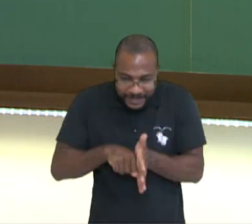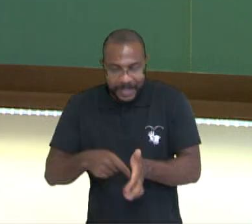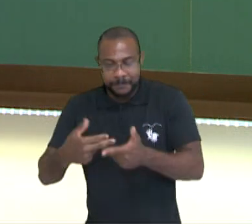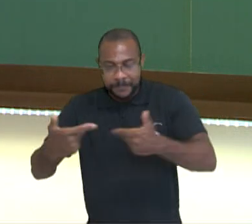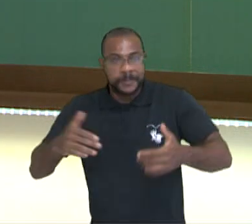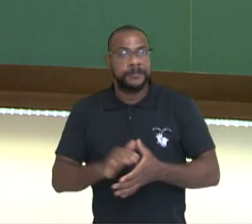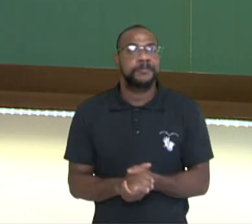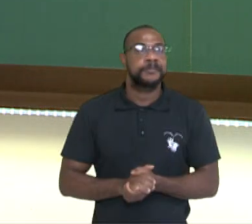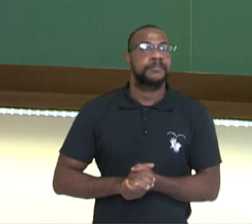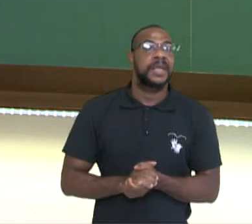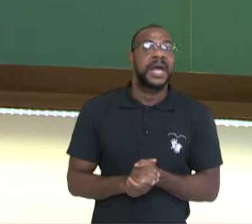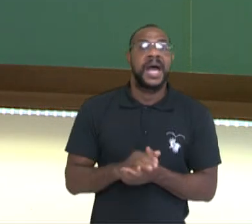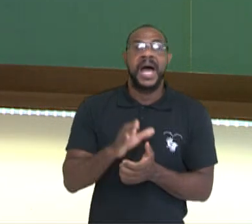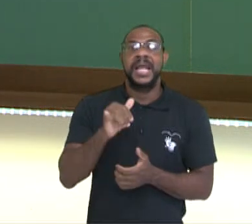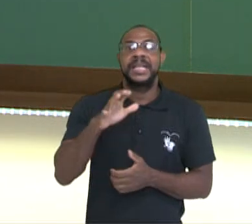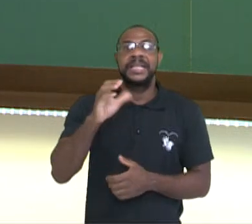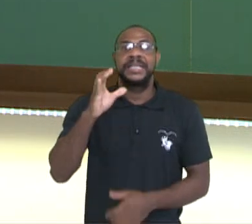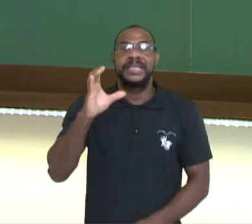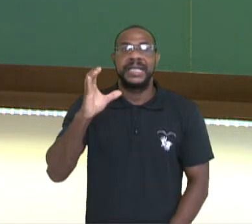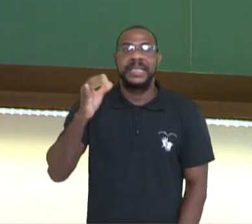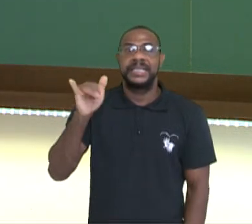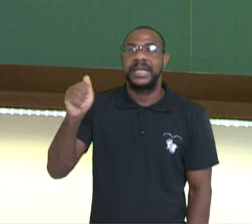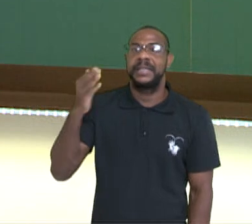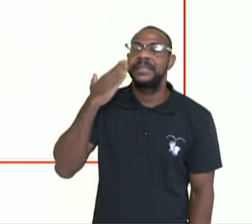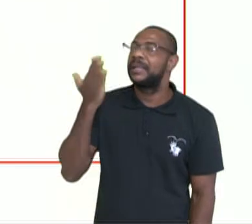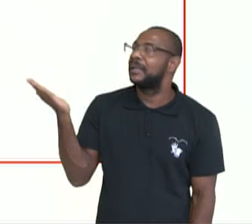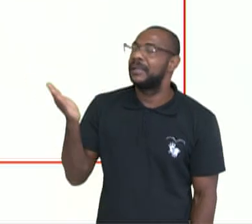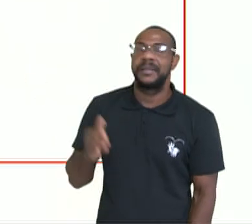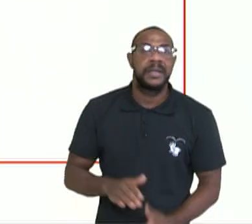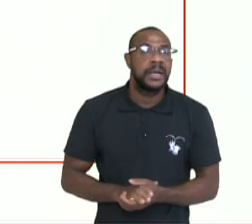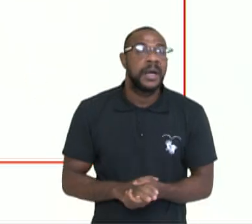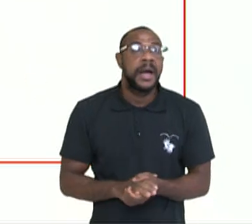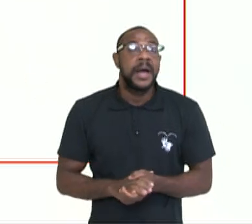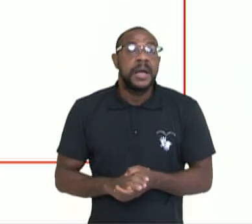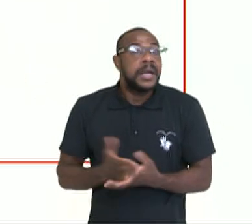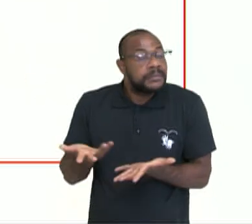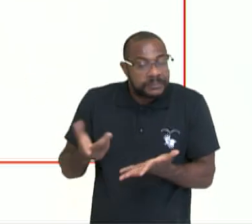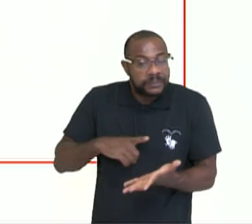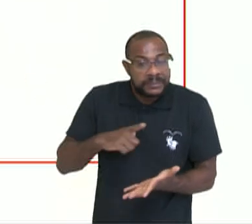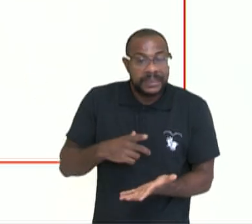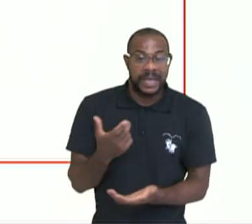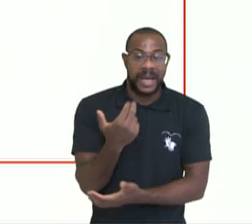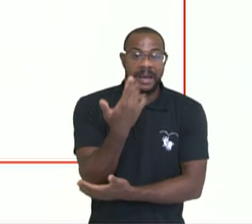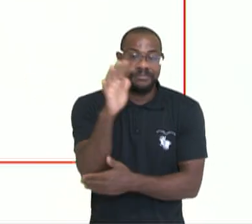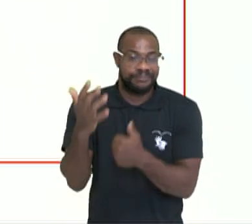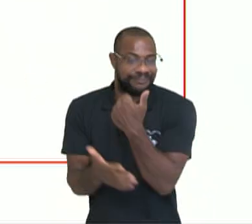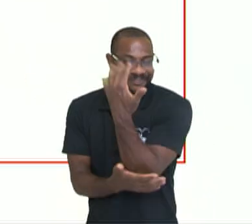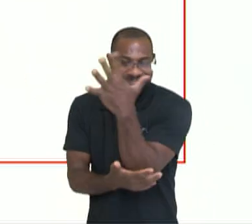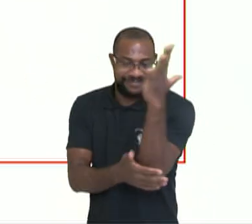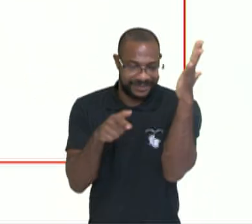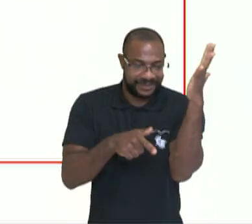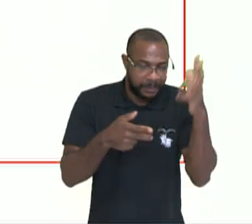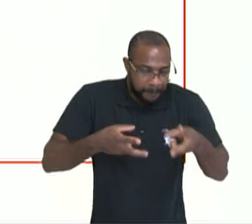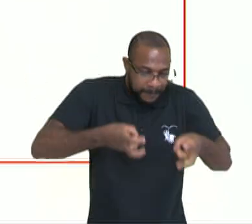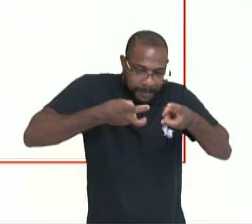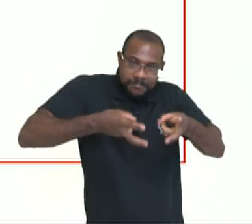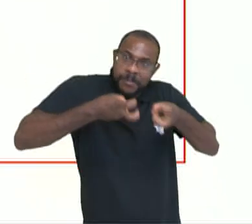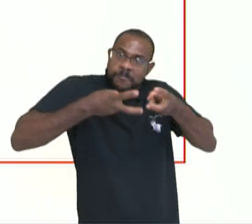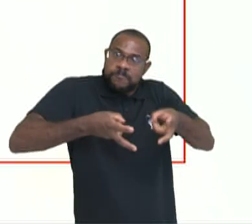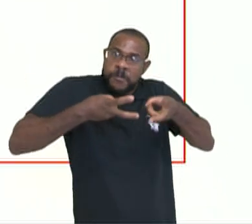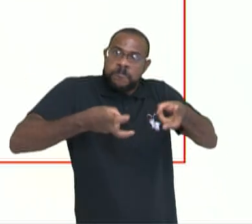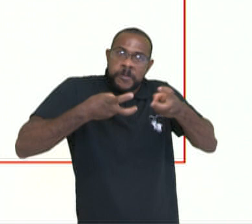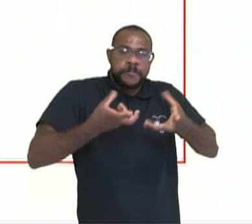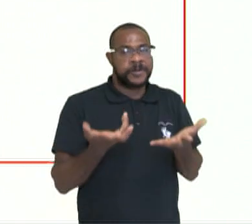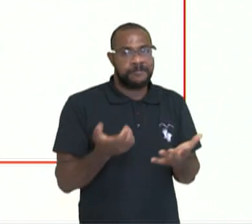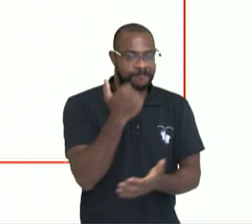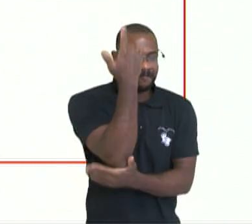A ciência busca nas leis naturais a explicação da natureza, ou seja, tenta averiguar através